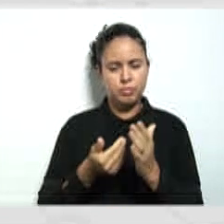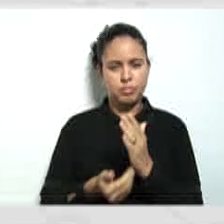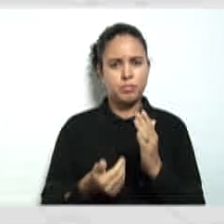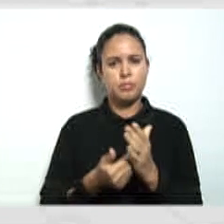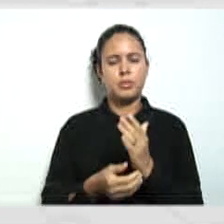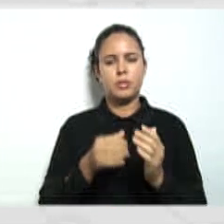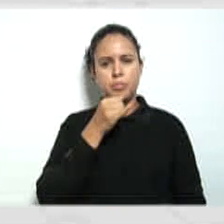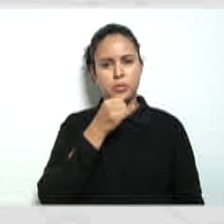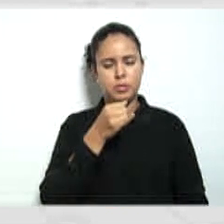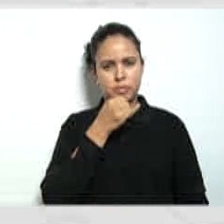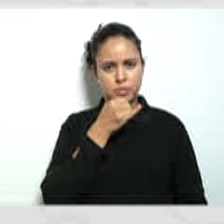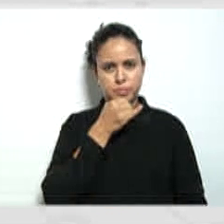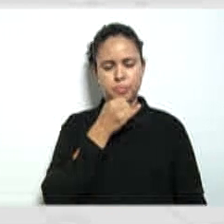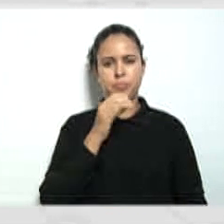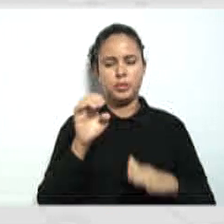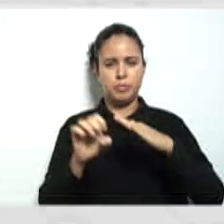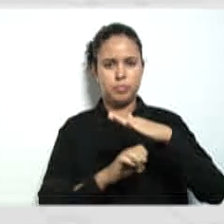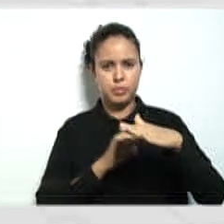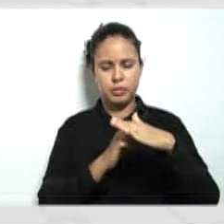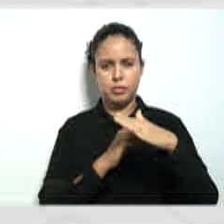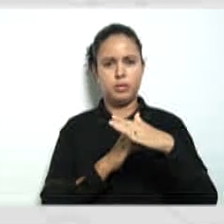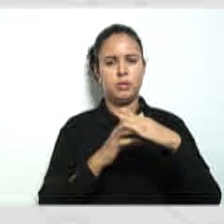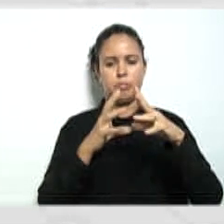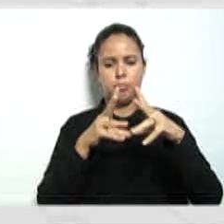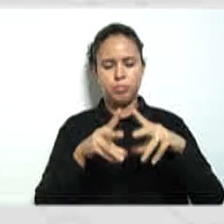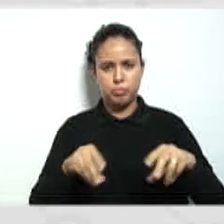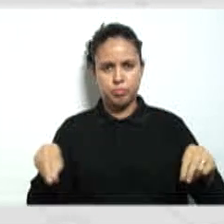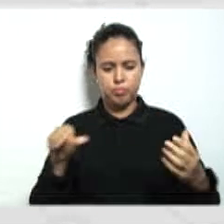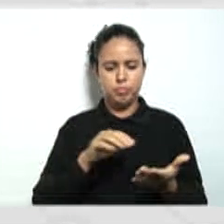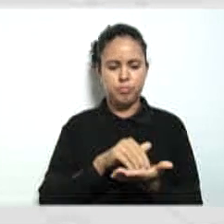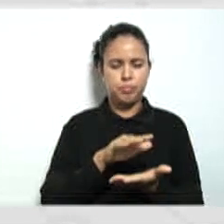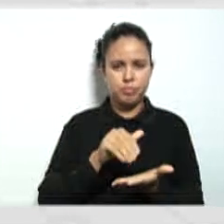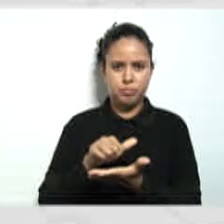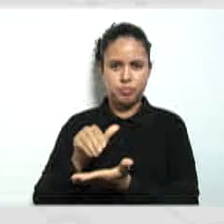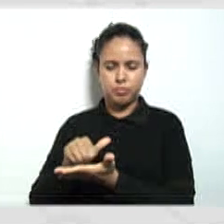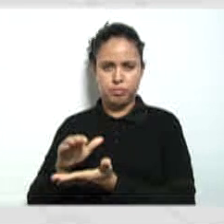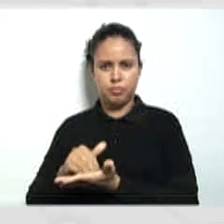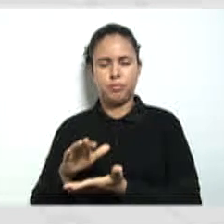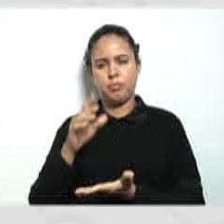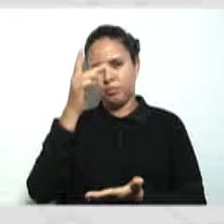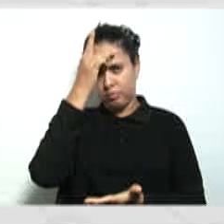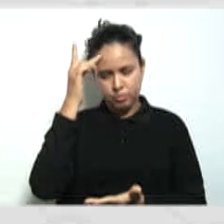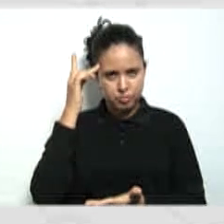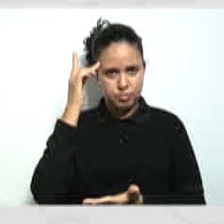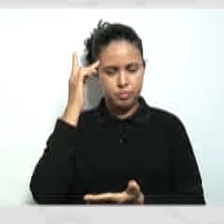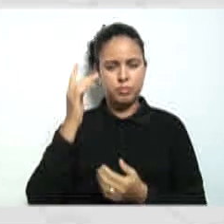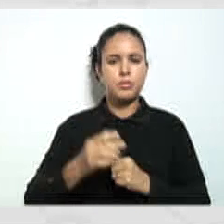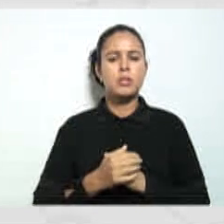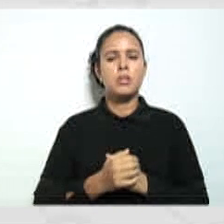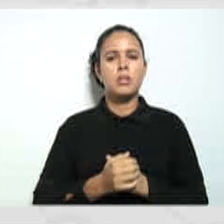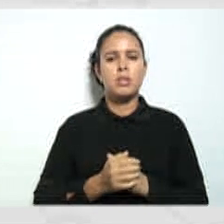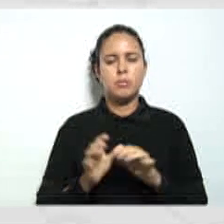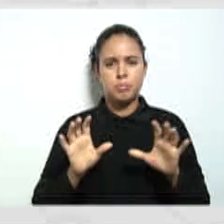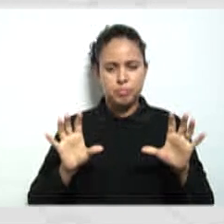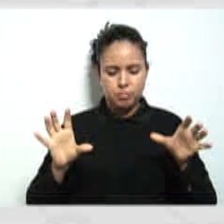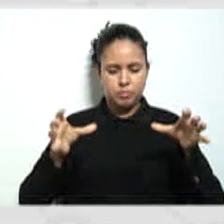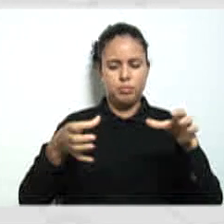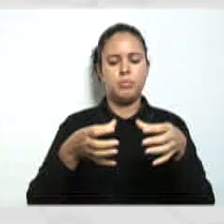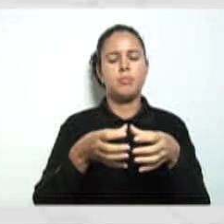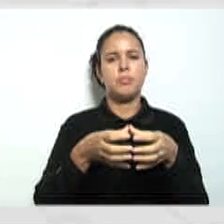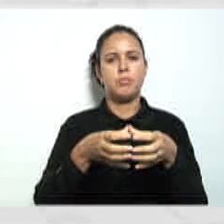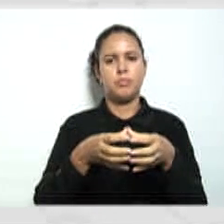em caso de falência da empresa, que leva à demissão em massa e os empregados se juntam e criam uma cooperativa para manter seu emprego, mantendo, de certa